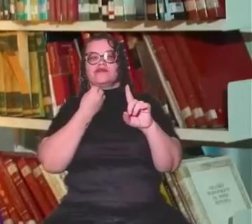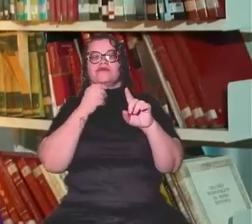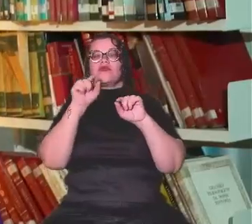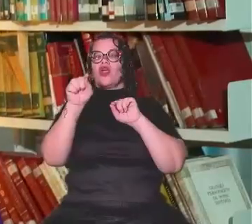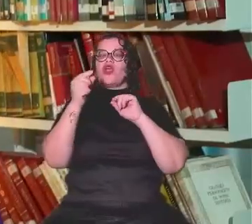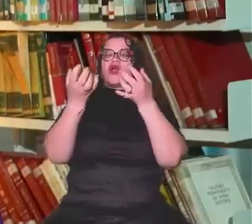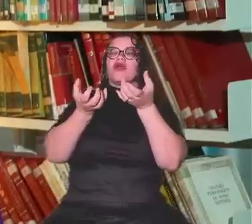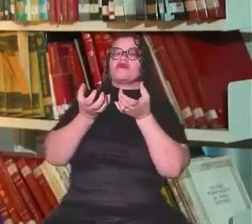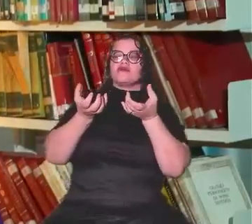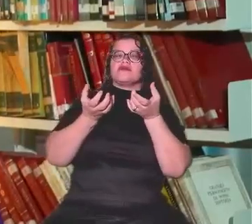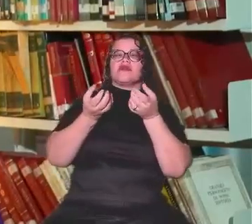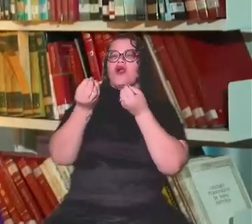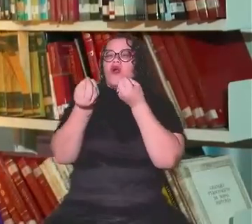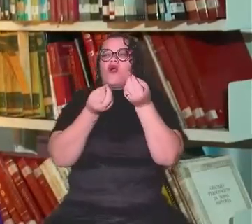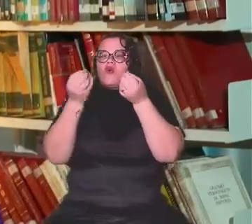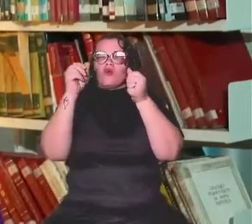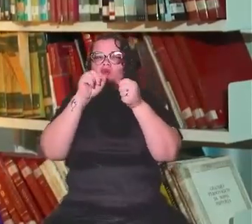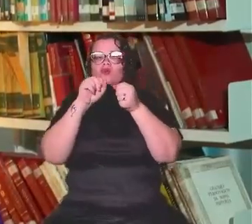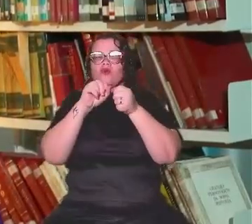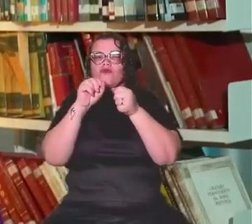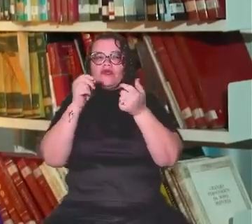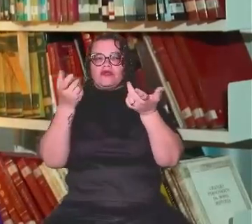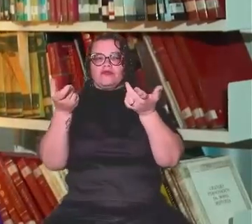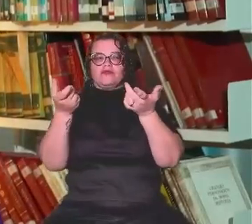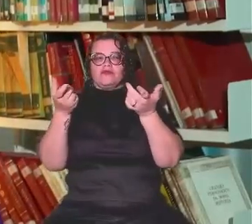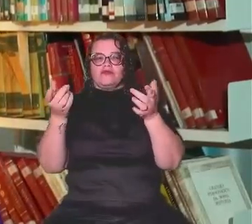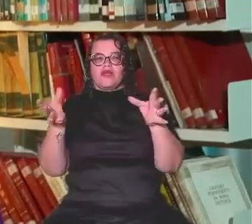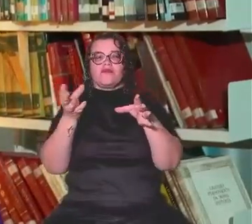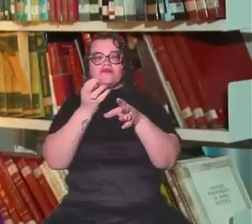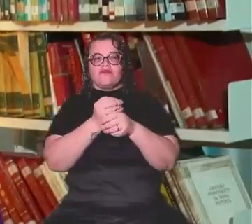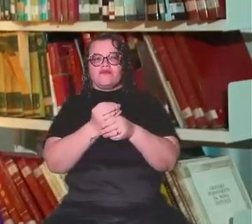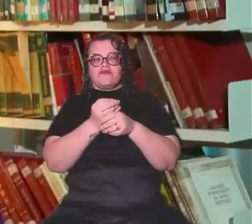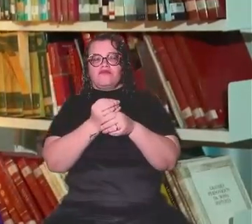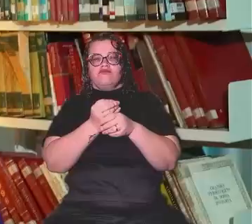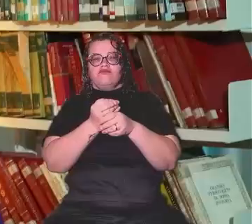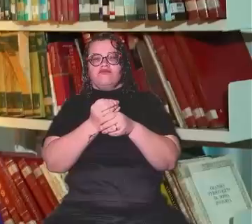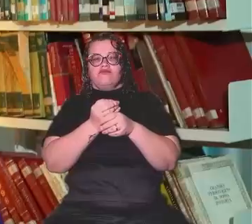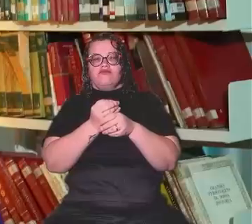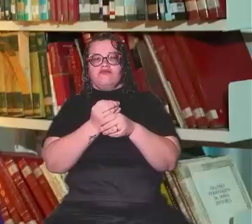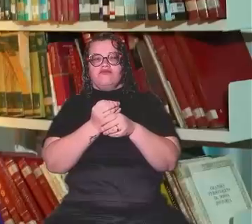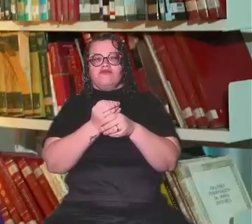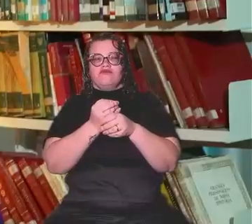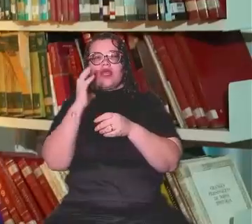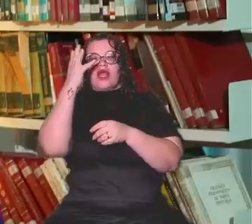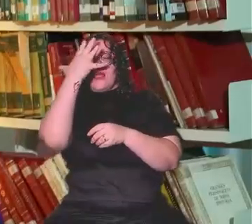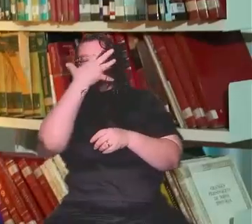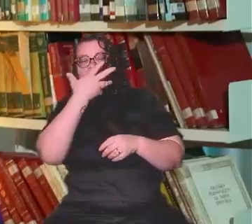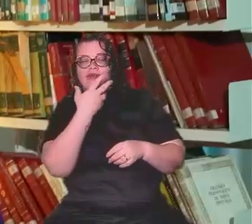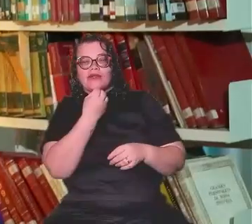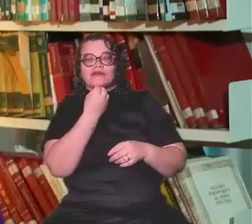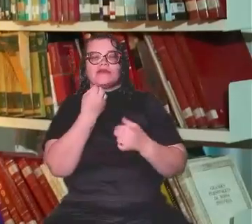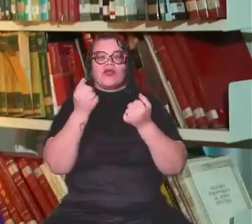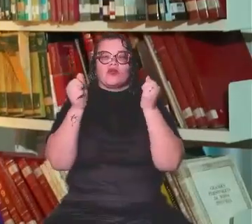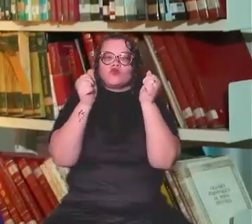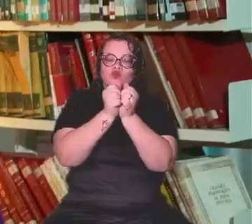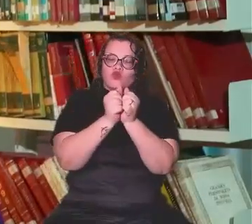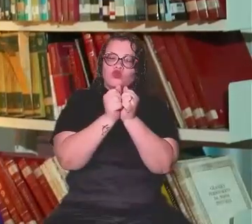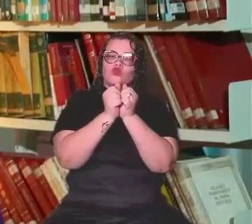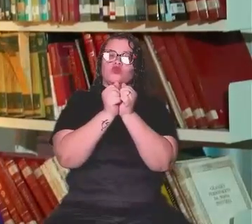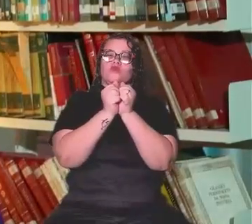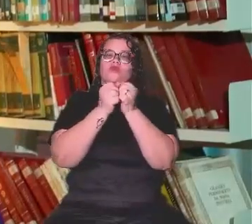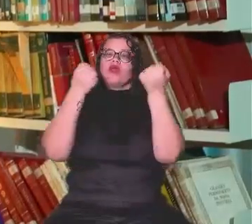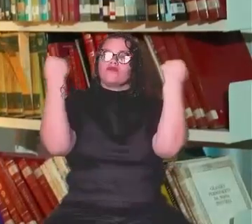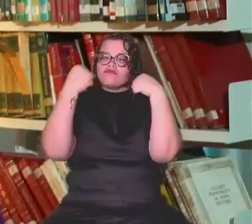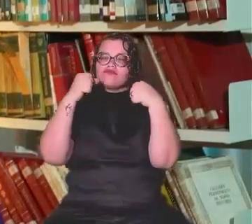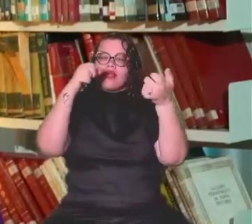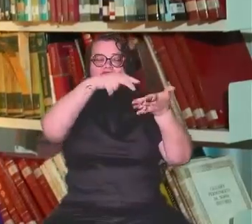aí eu queria saber como é que você faz para conciliar essa beleza e, ao mesmo tempo, essa necessidade de resistir,